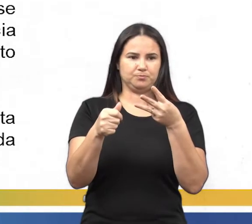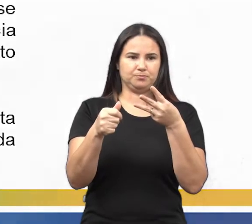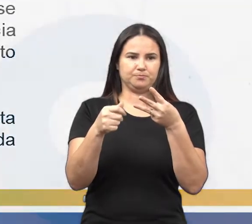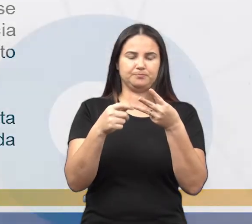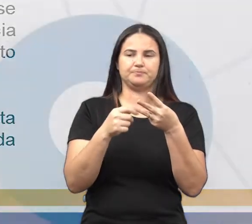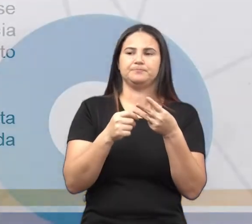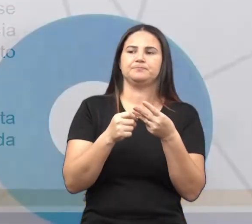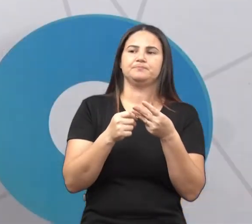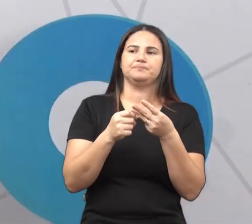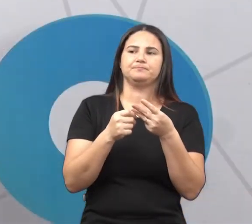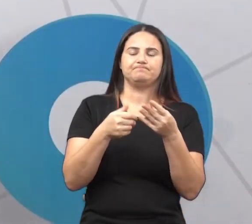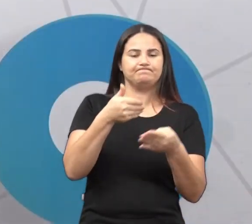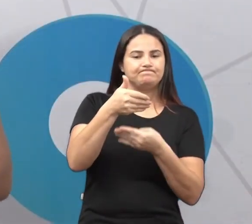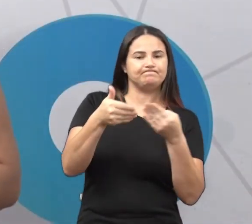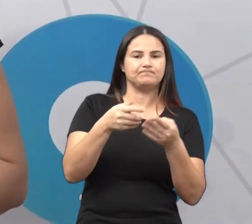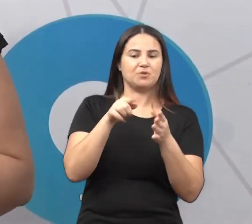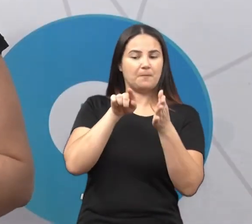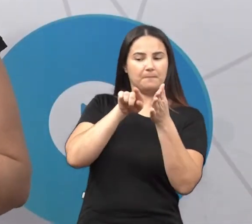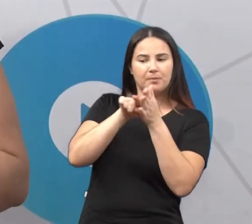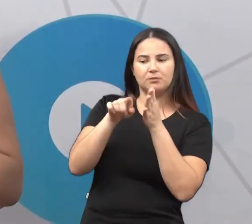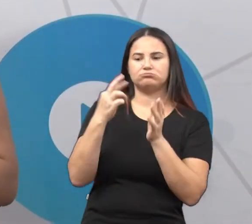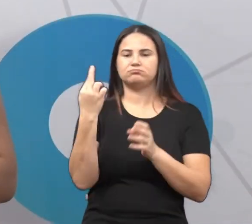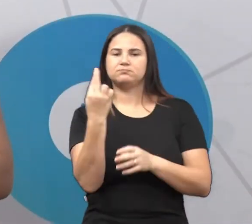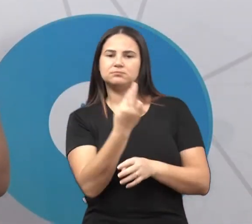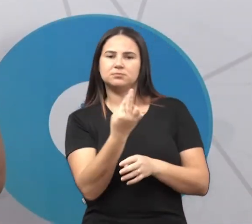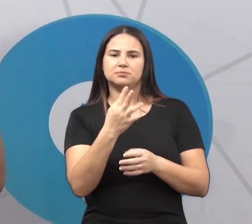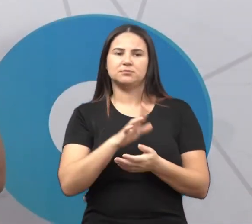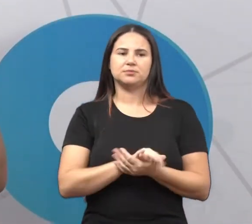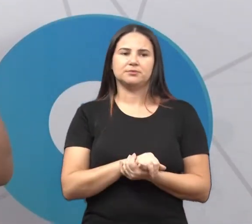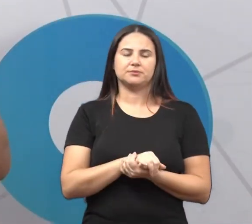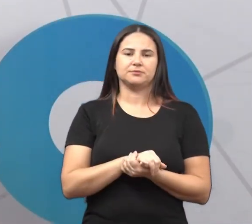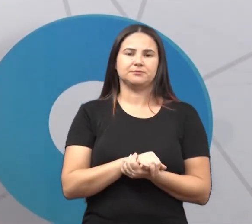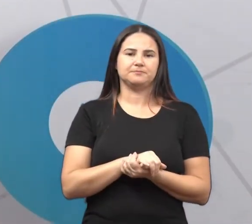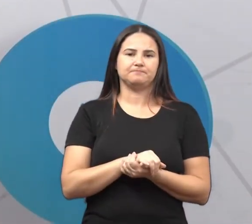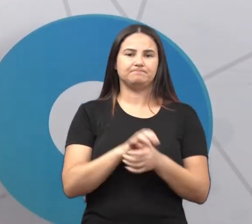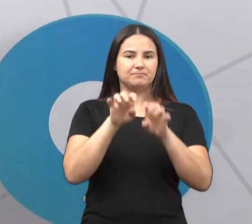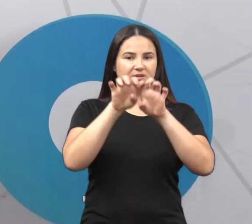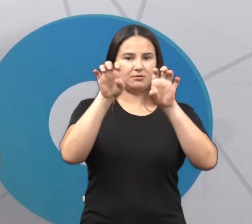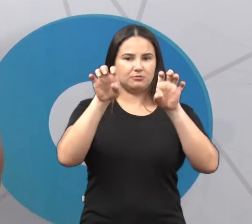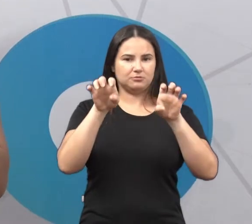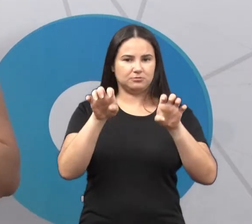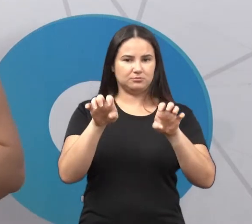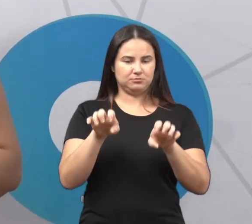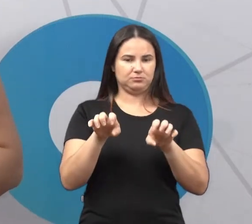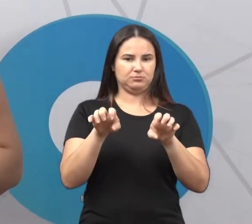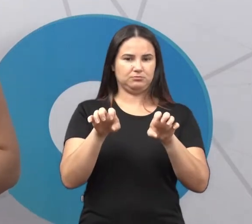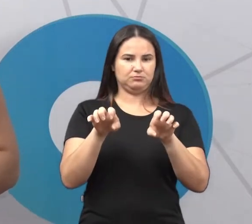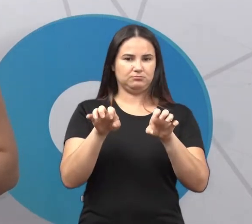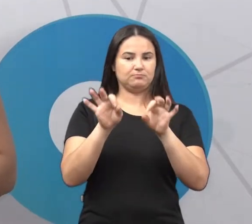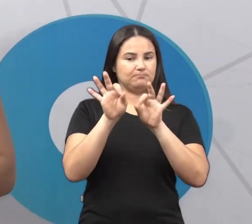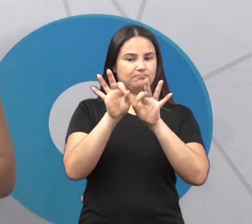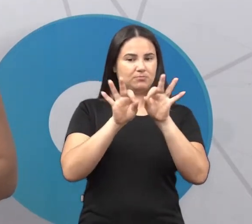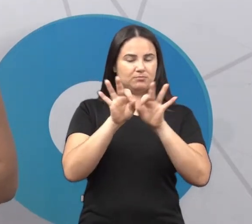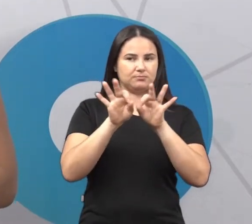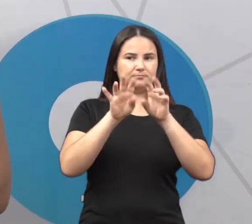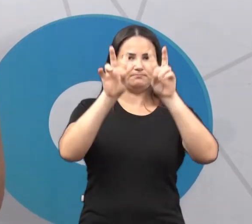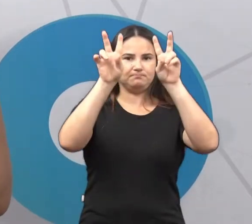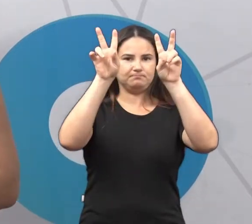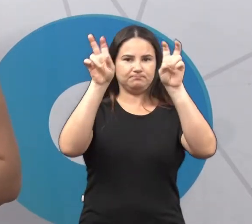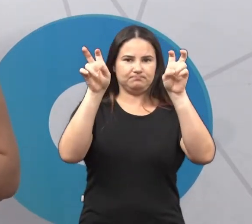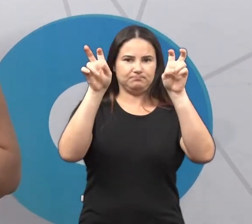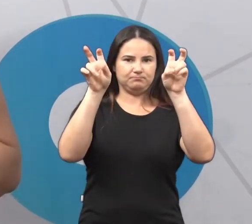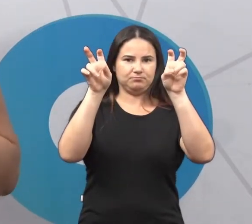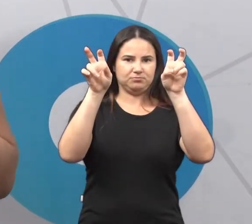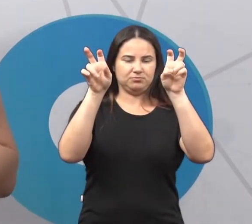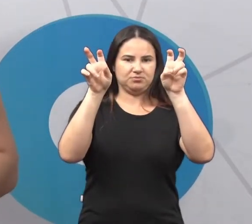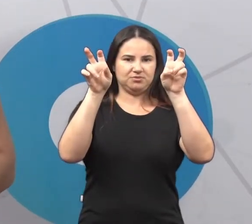dos envolvidos. Então, gente, na estrutura, eu vou ter essa organização. Na primeira parte, eu vou ter a manchete ou título.